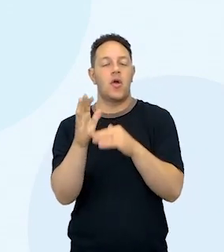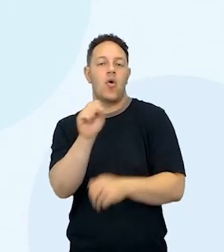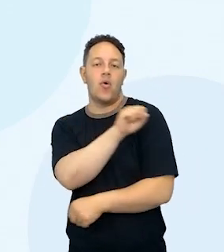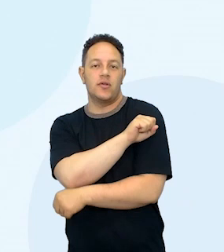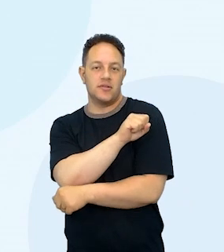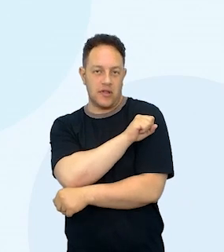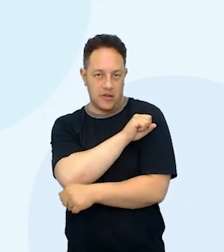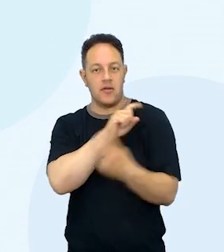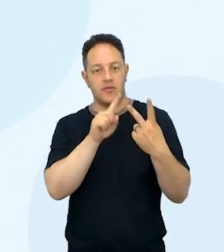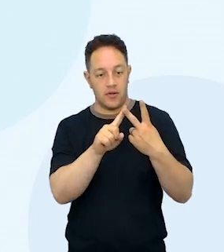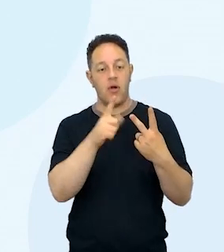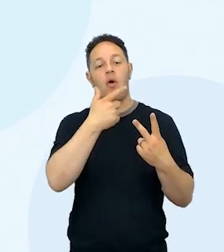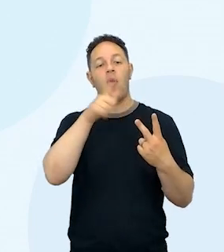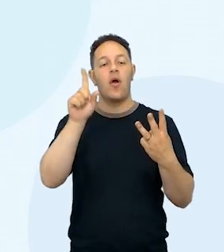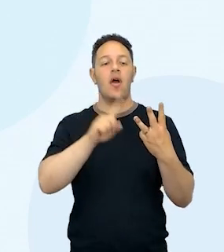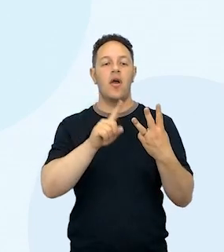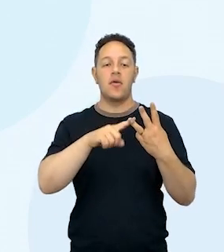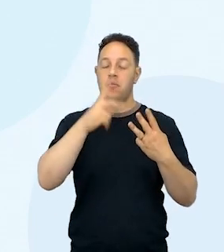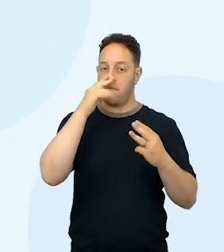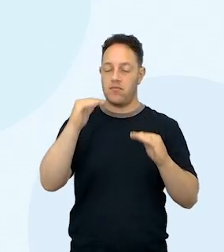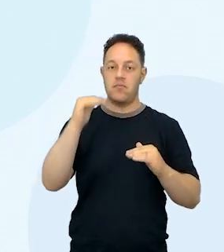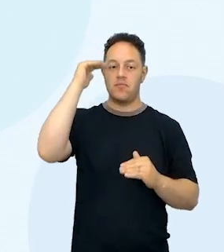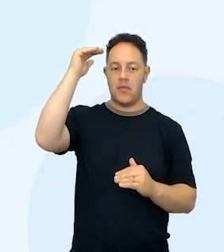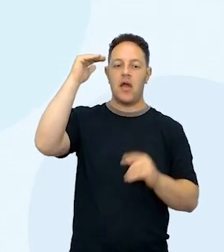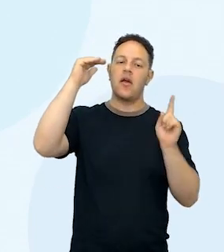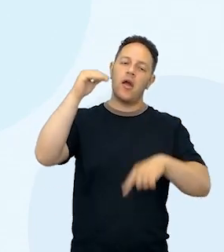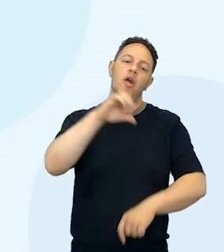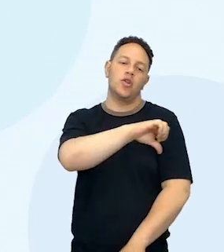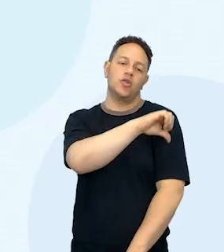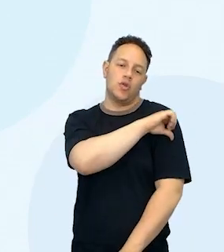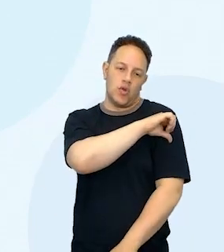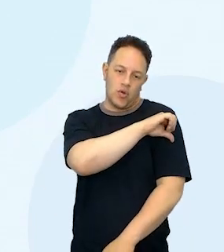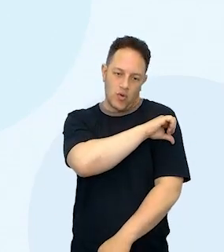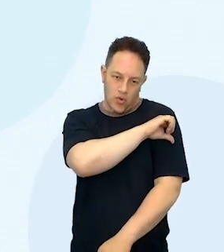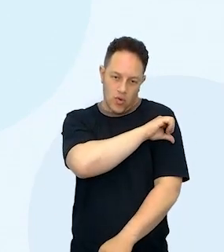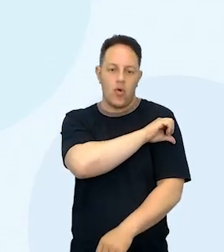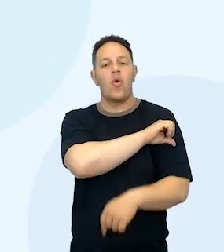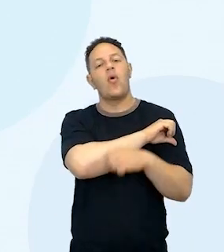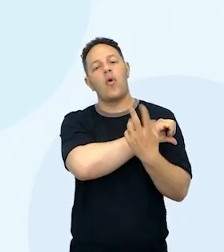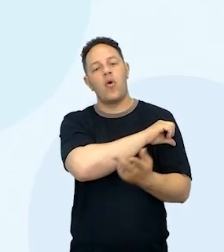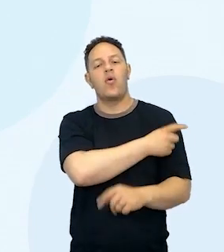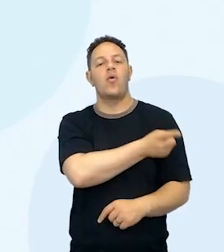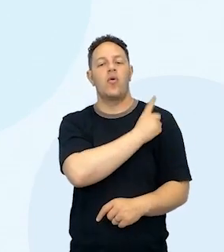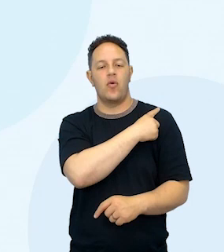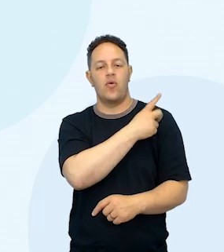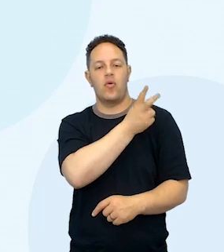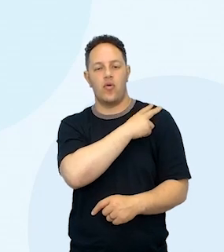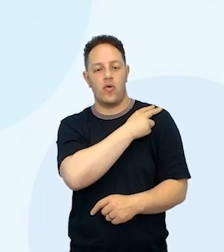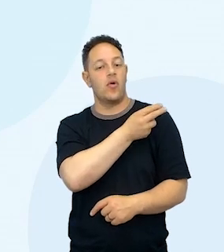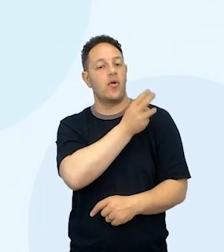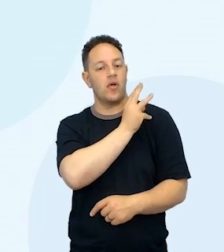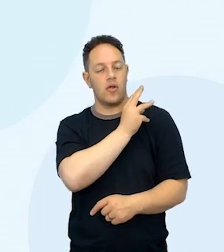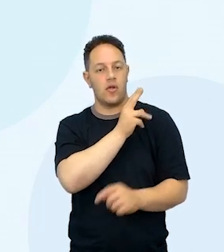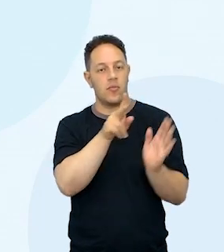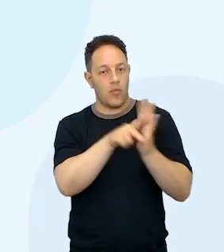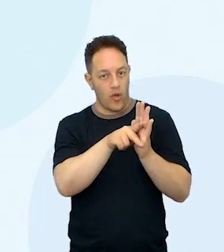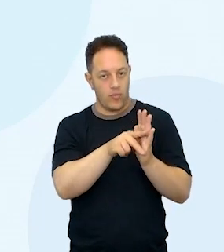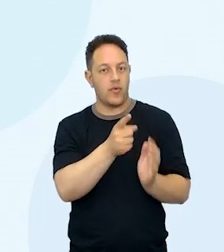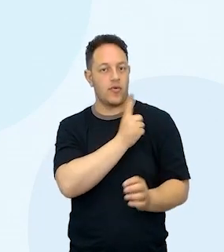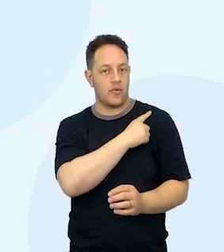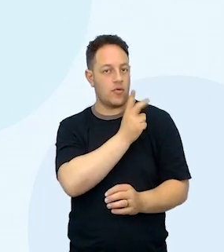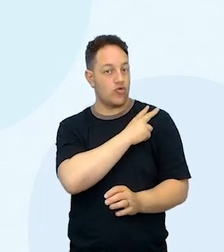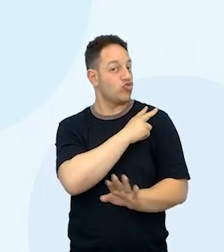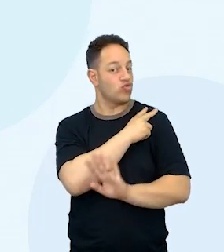ensino fundamental. E a categoria Master, que é o 9º ano do ensino fundamental, mais a 1ª e 2ª séries do ensino